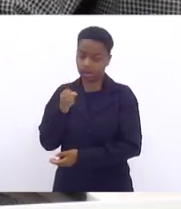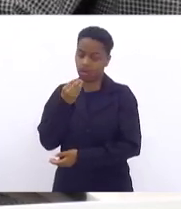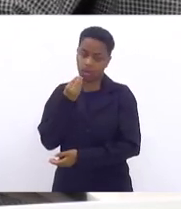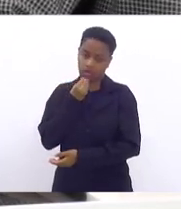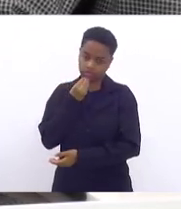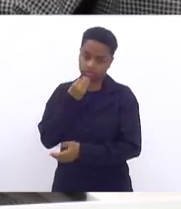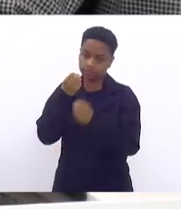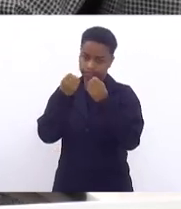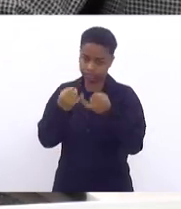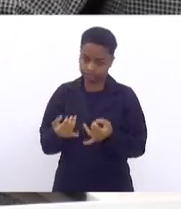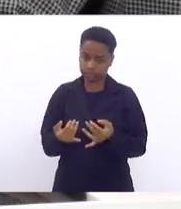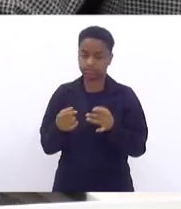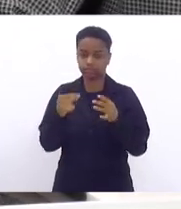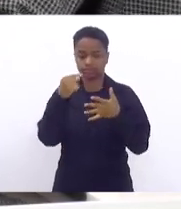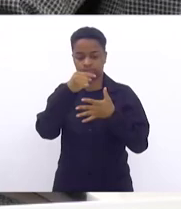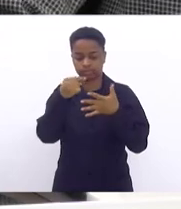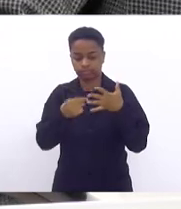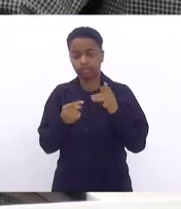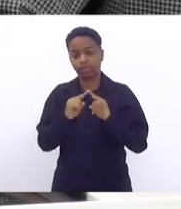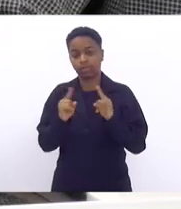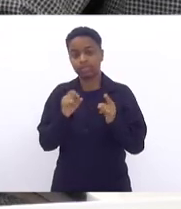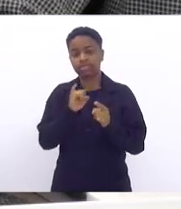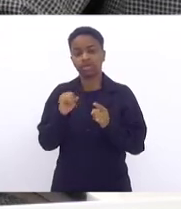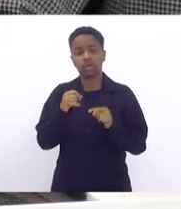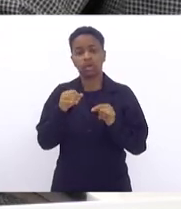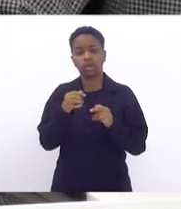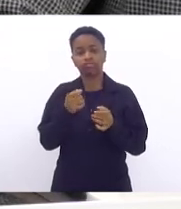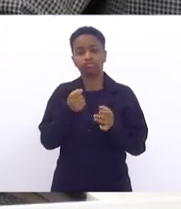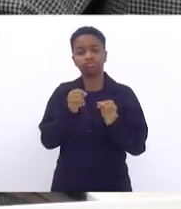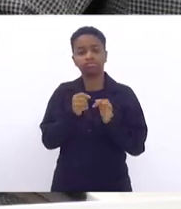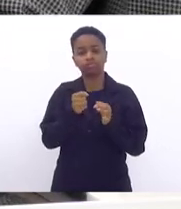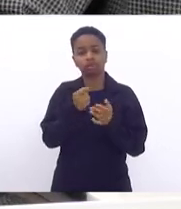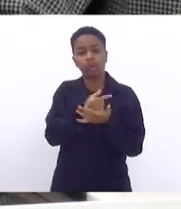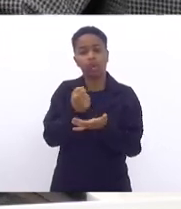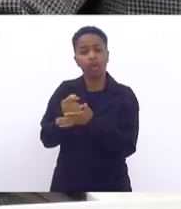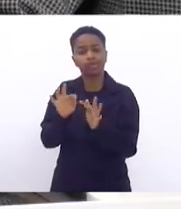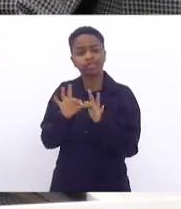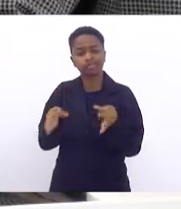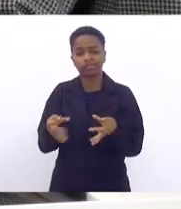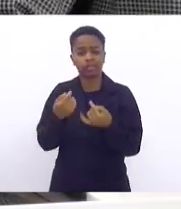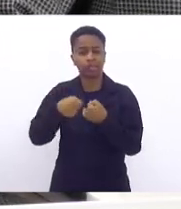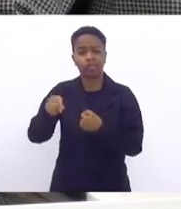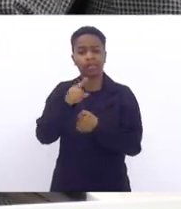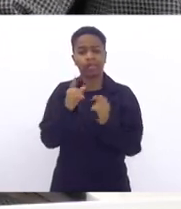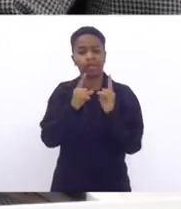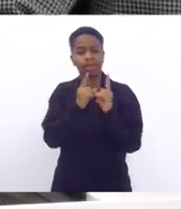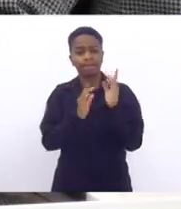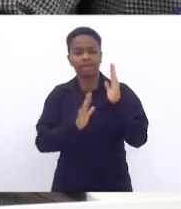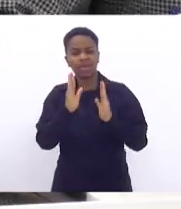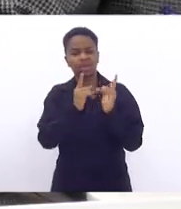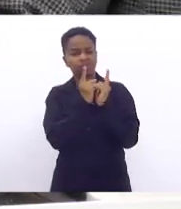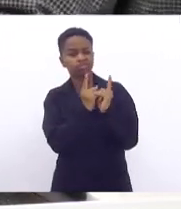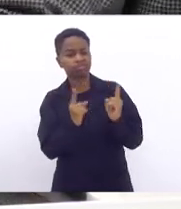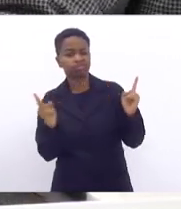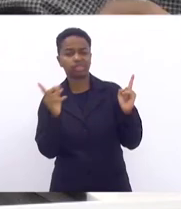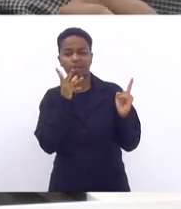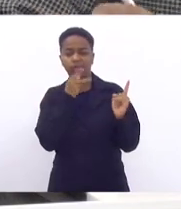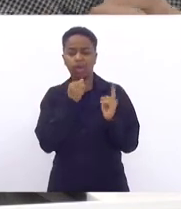auditoria, acessarem para pequenas compras, para não precisar de um tempão para resolver uma